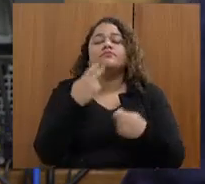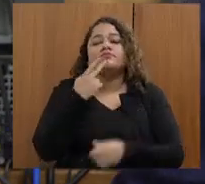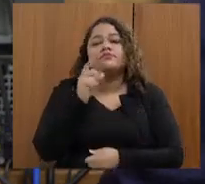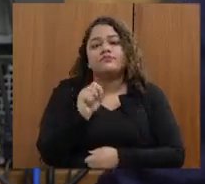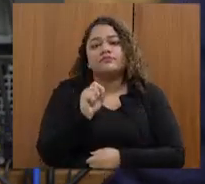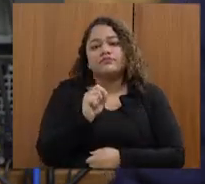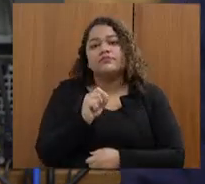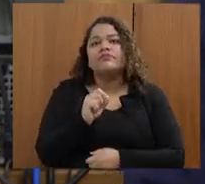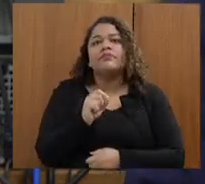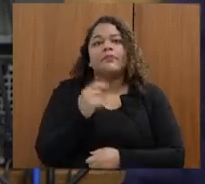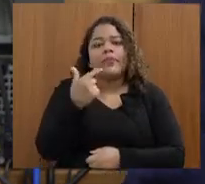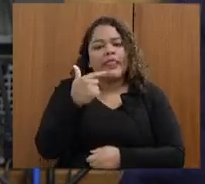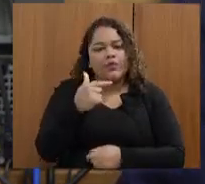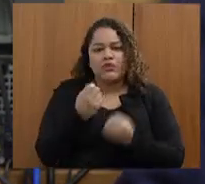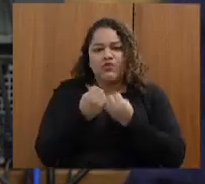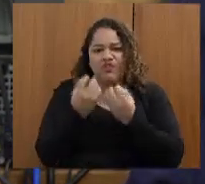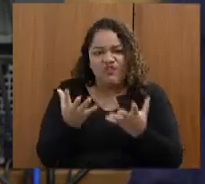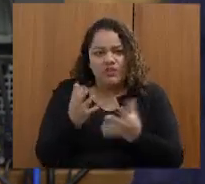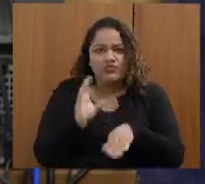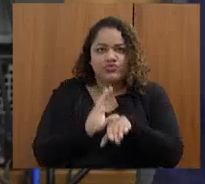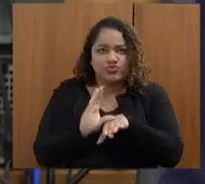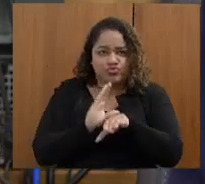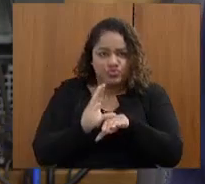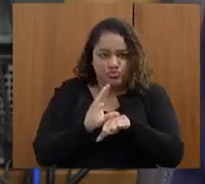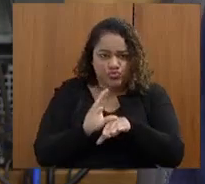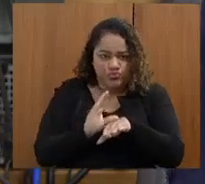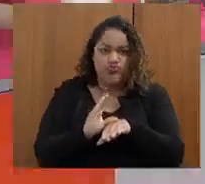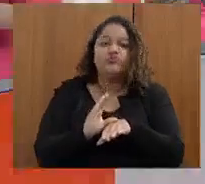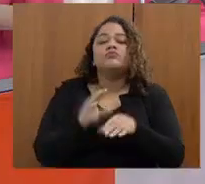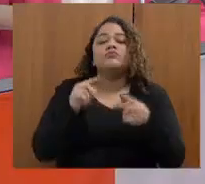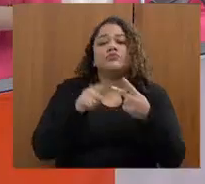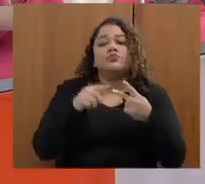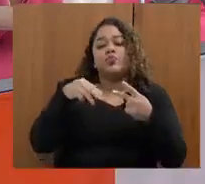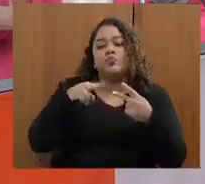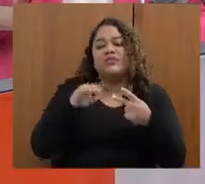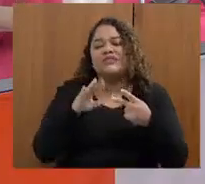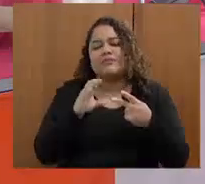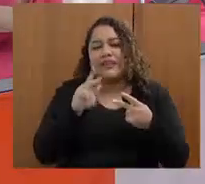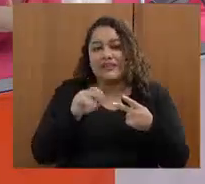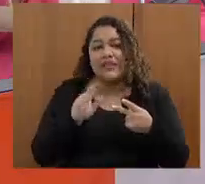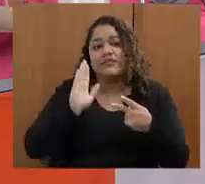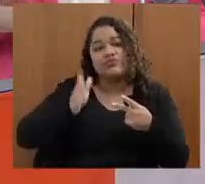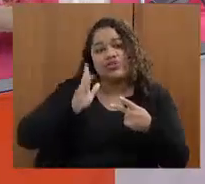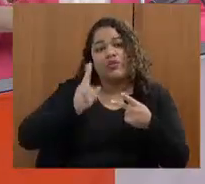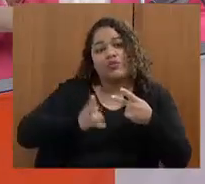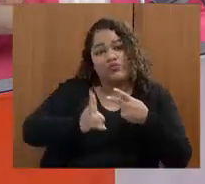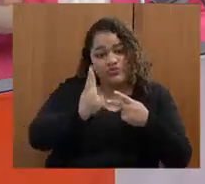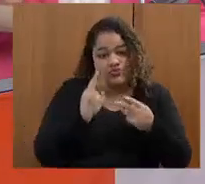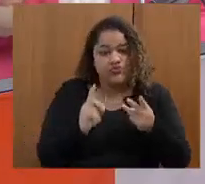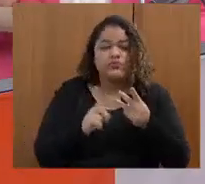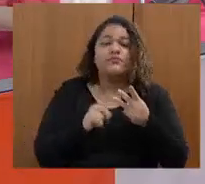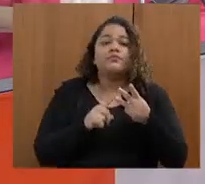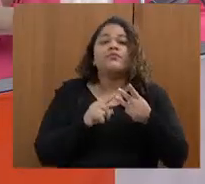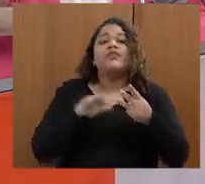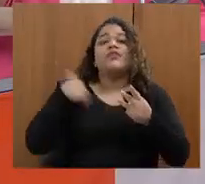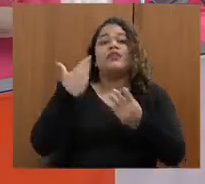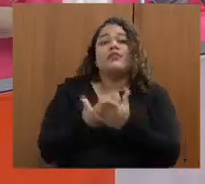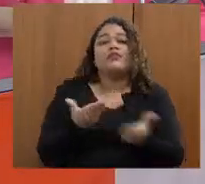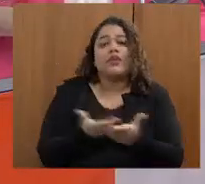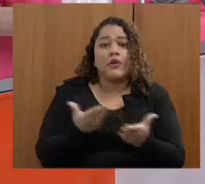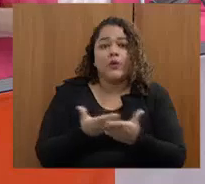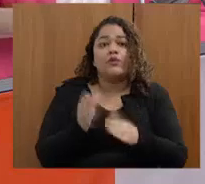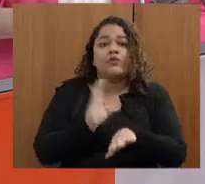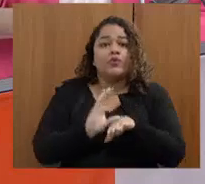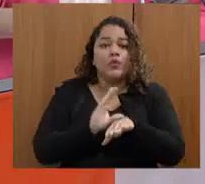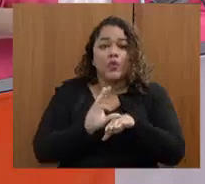não houve oferta de curso da municipalização já é um processo em curso e até agora os cursos que foram colocados na